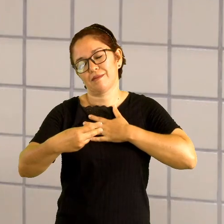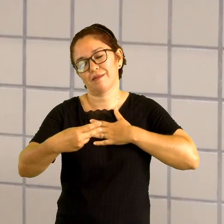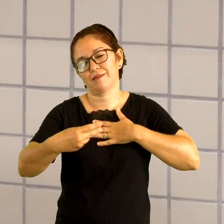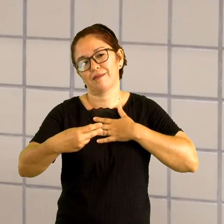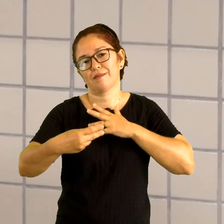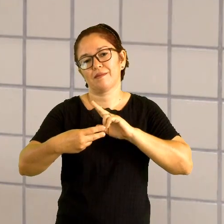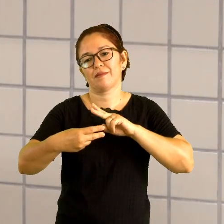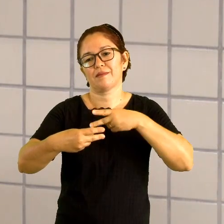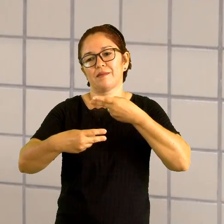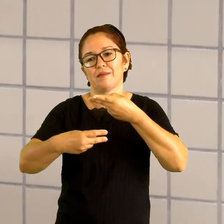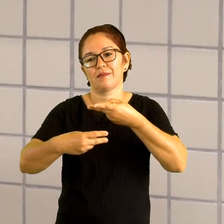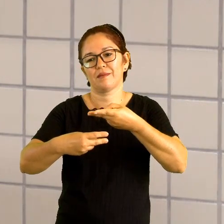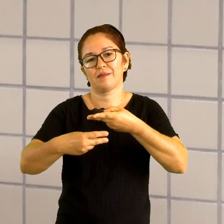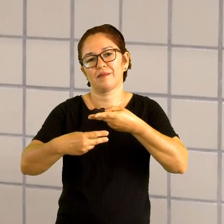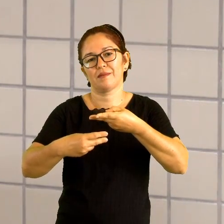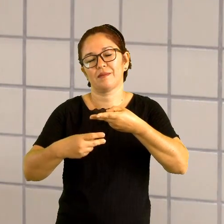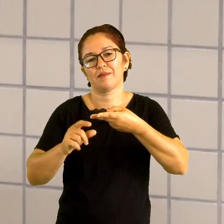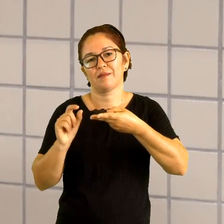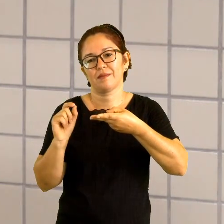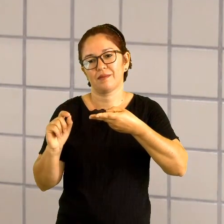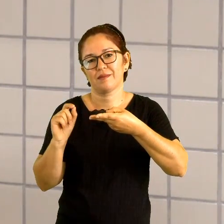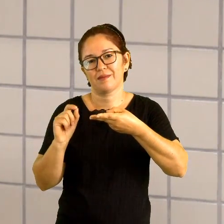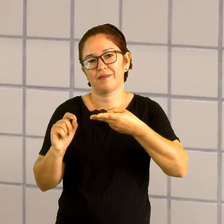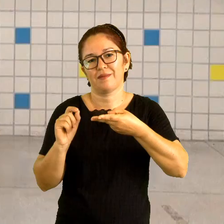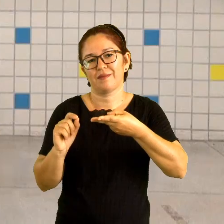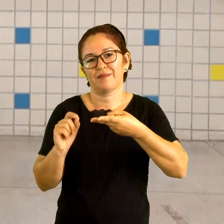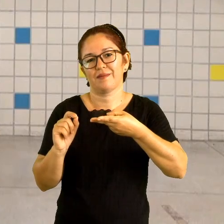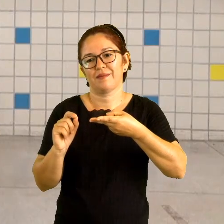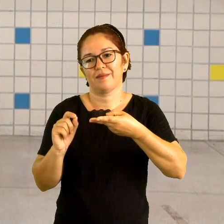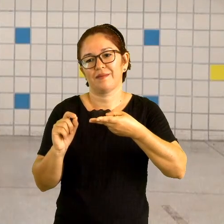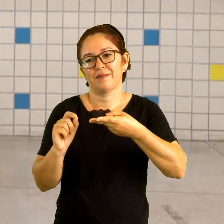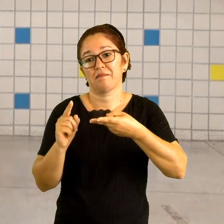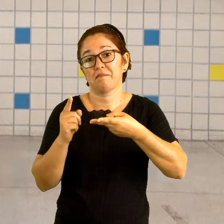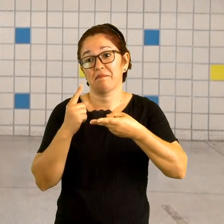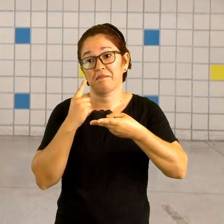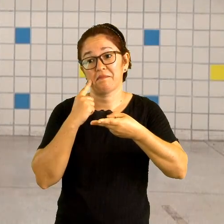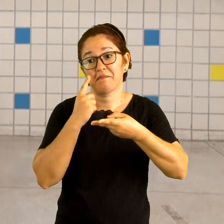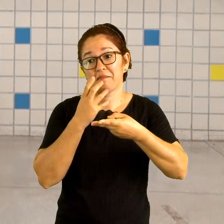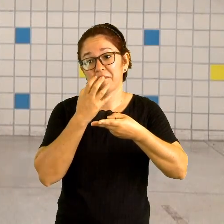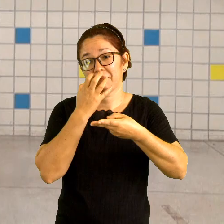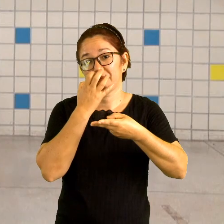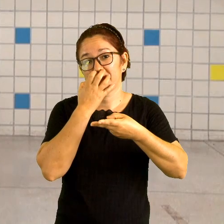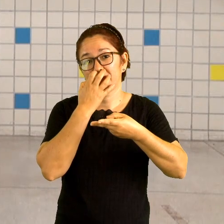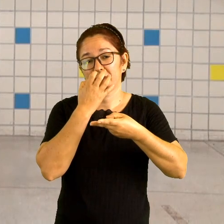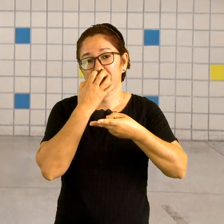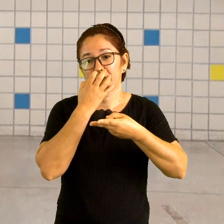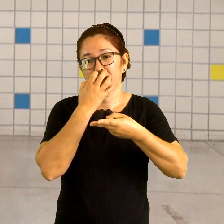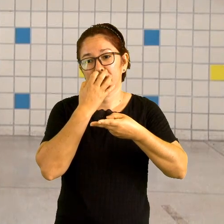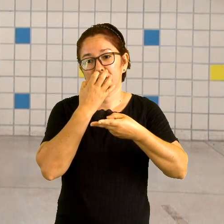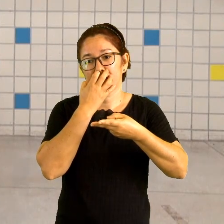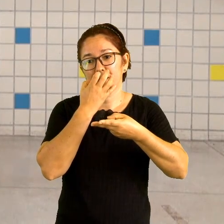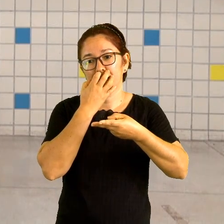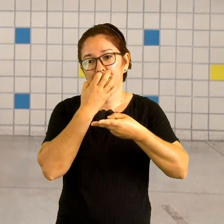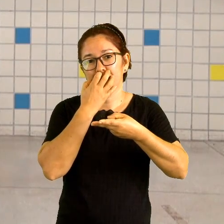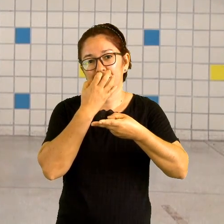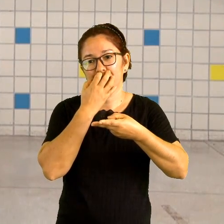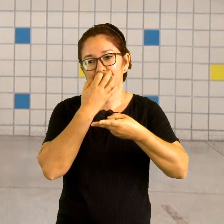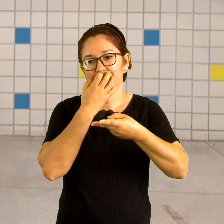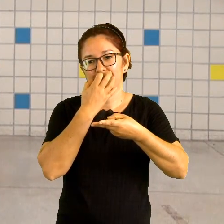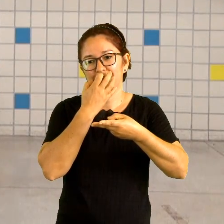menino tinha quem? Olha só, um cachorro. E o cachorro estava